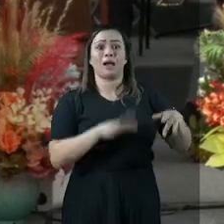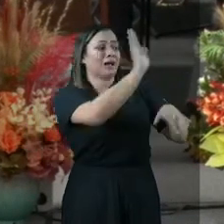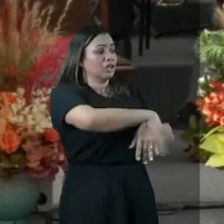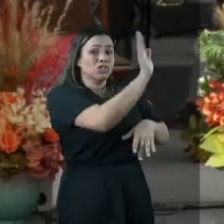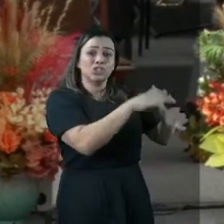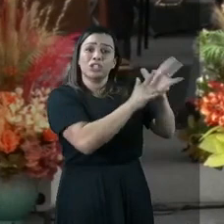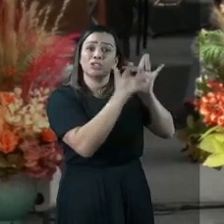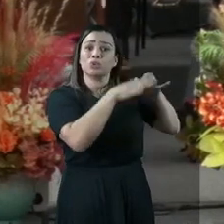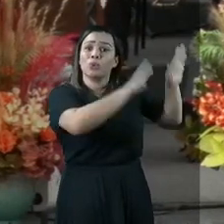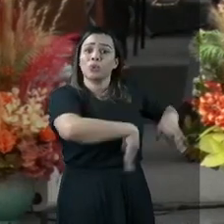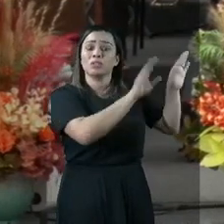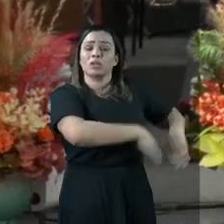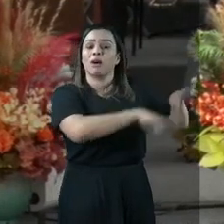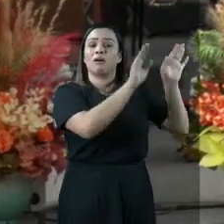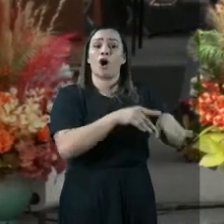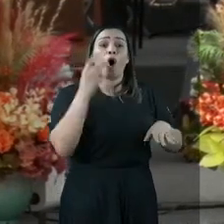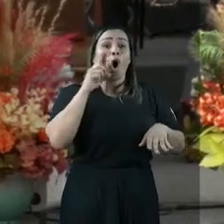mestre!